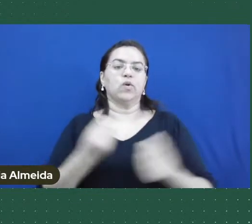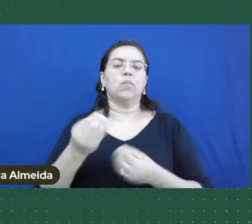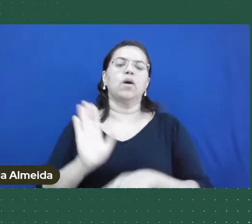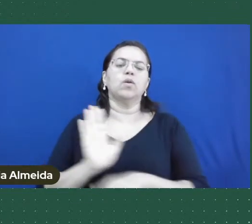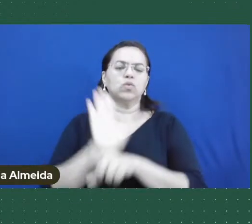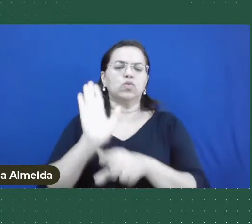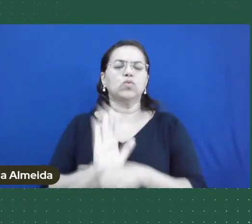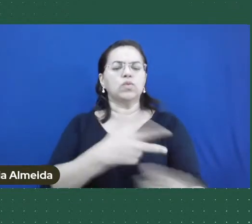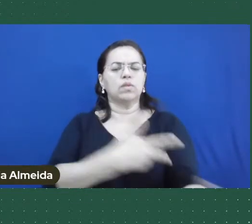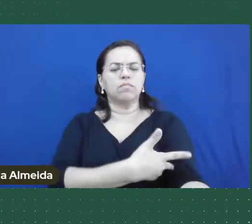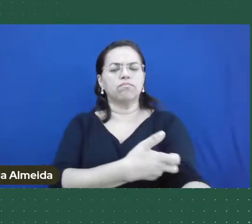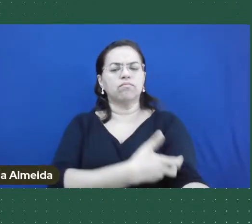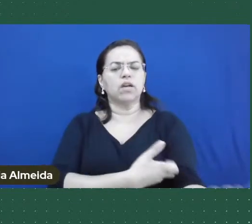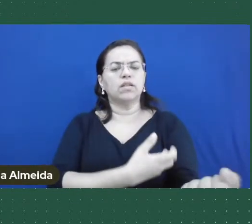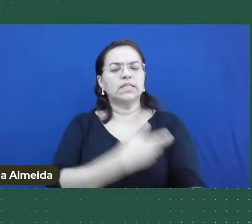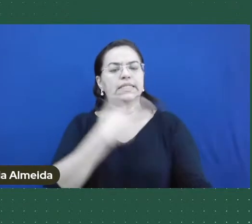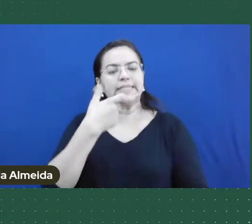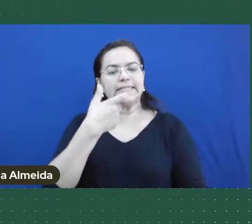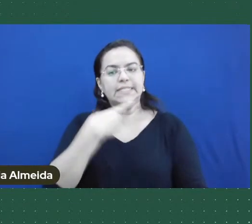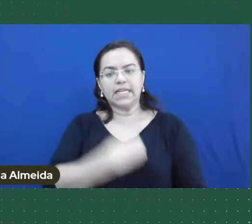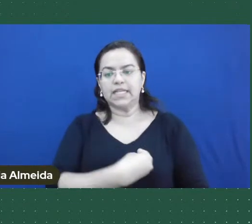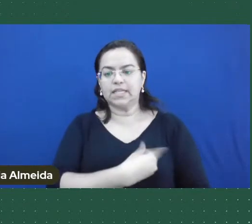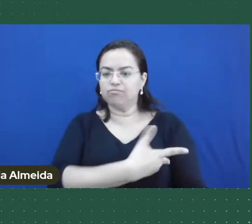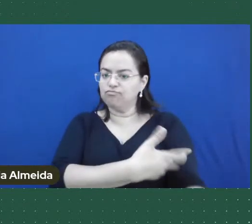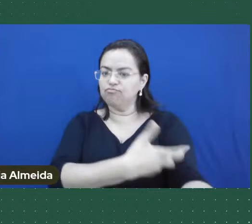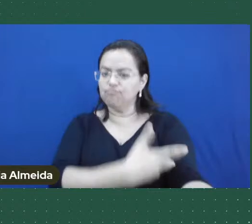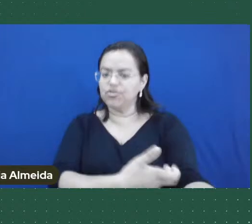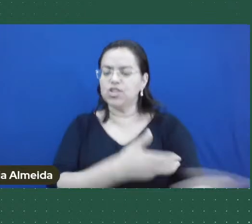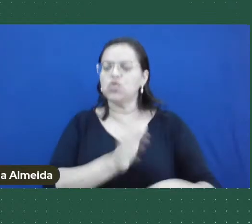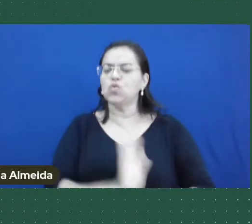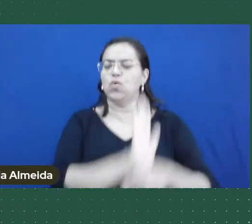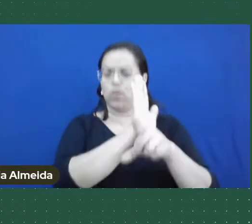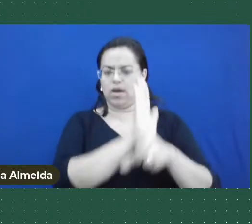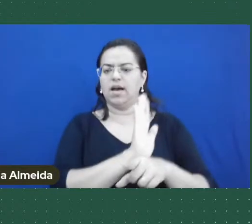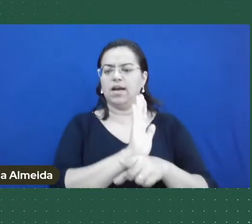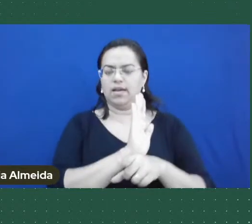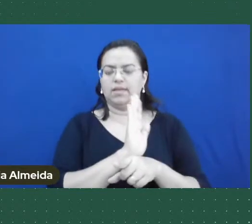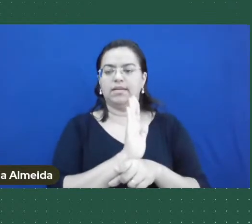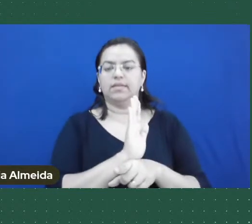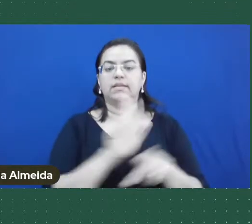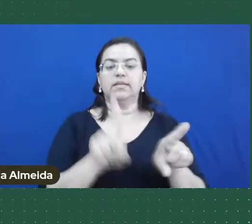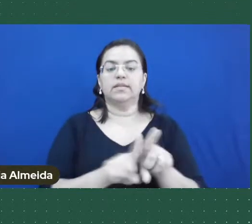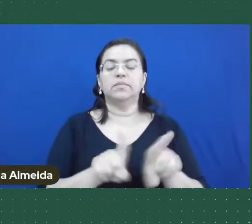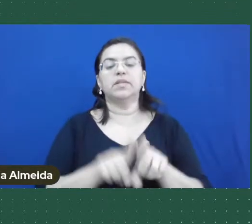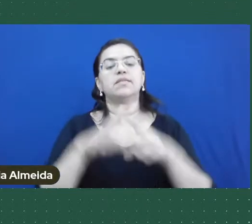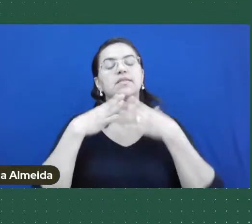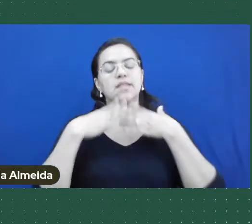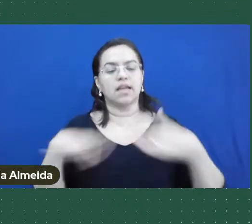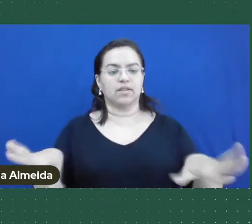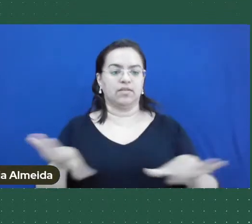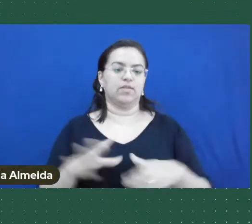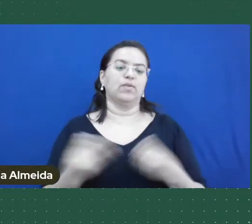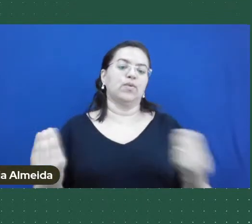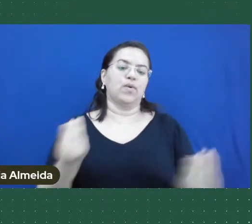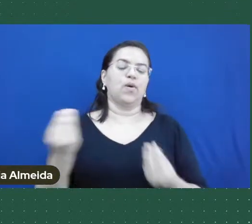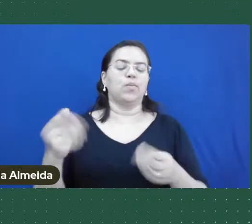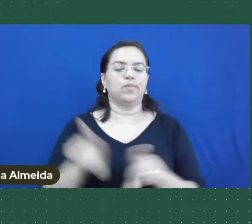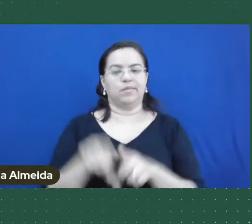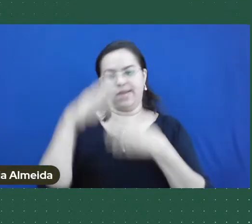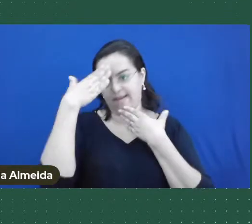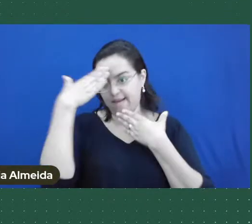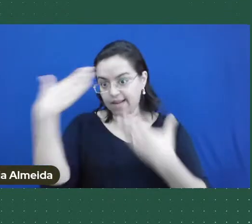Eu agradeço também o MAUC, o Memorial, que também estão conosco, e naturalmente a Pró-Reitoria de